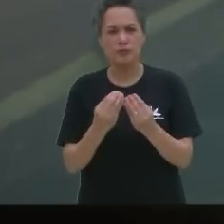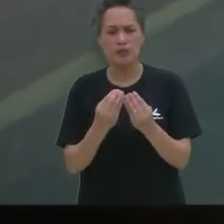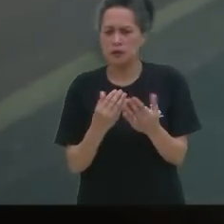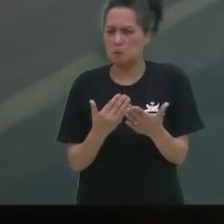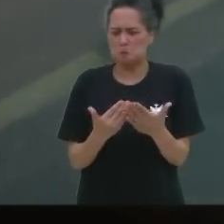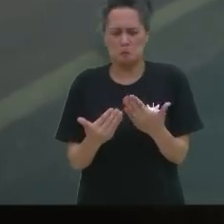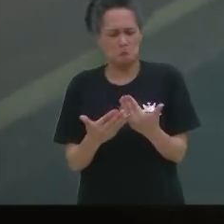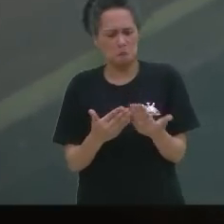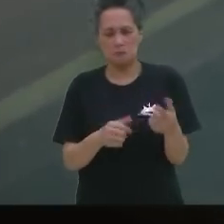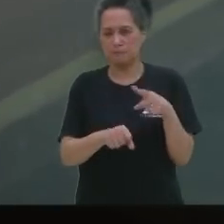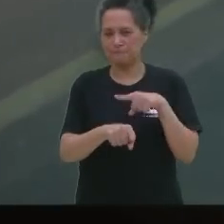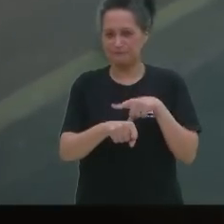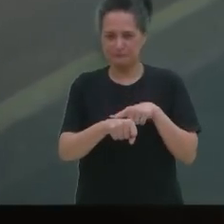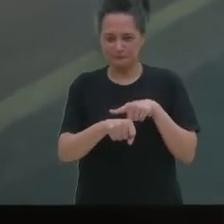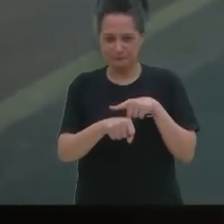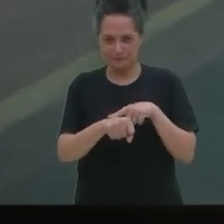horário,